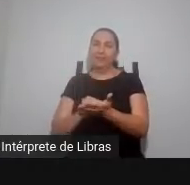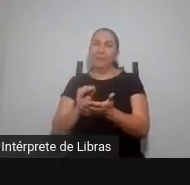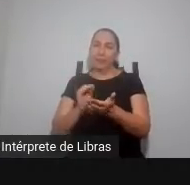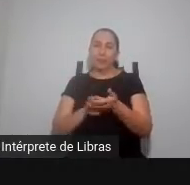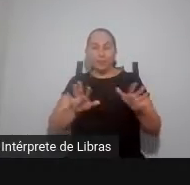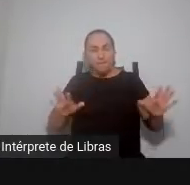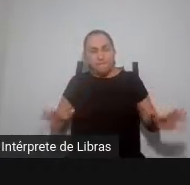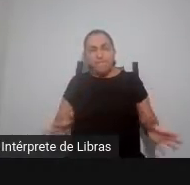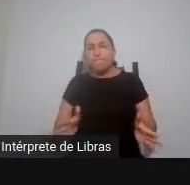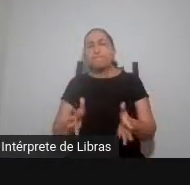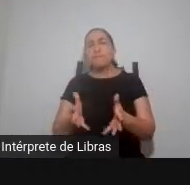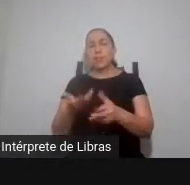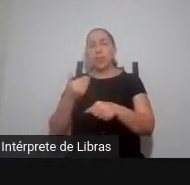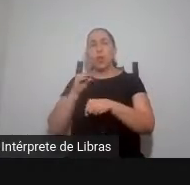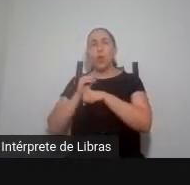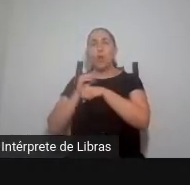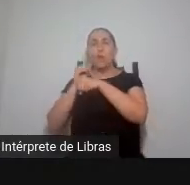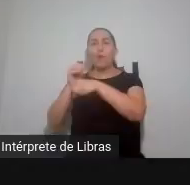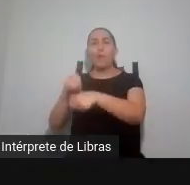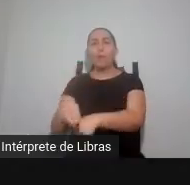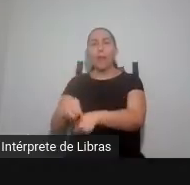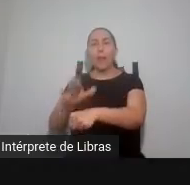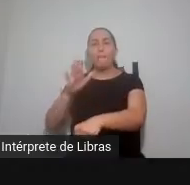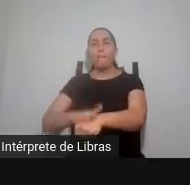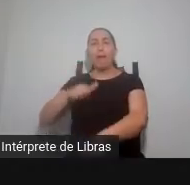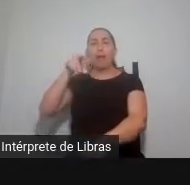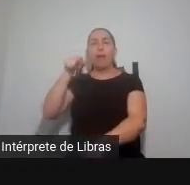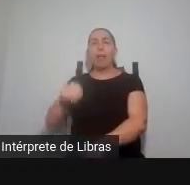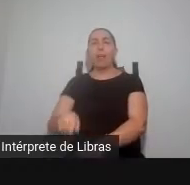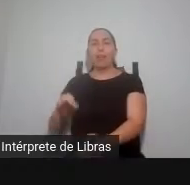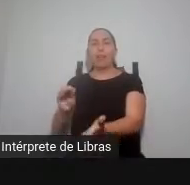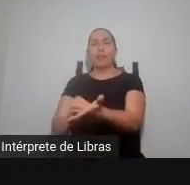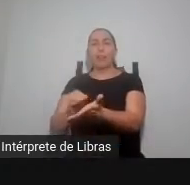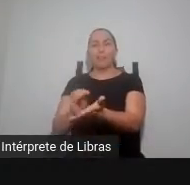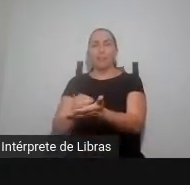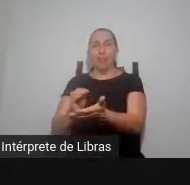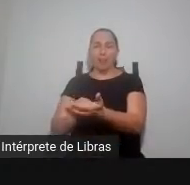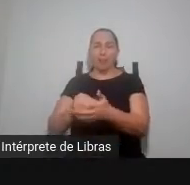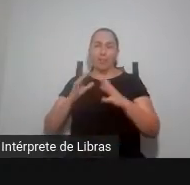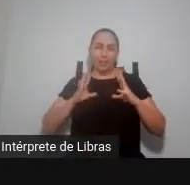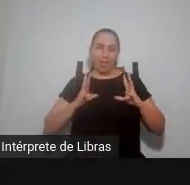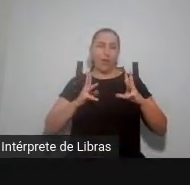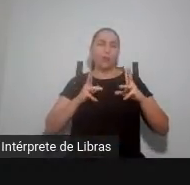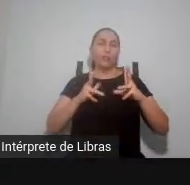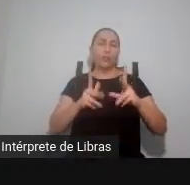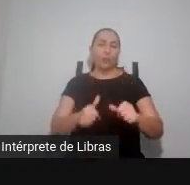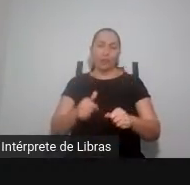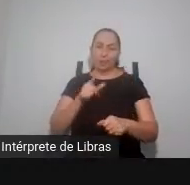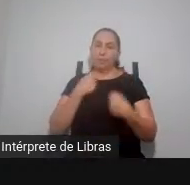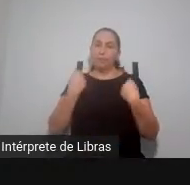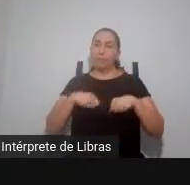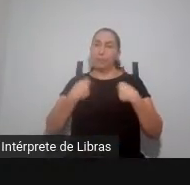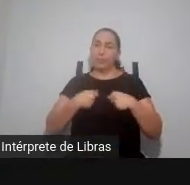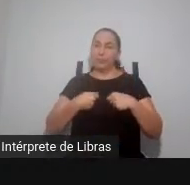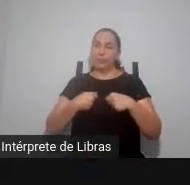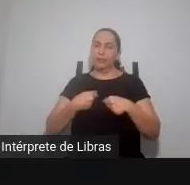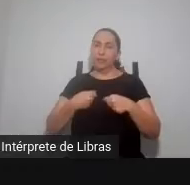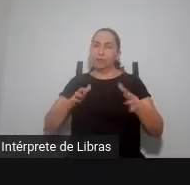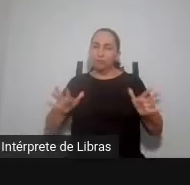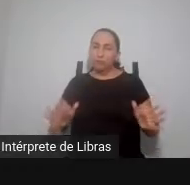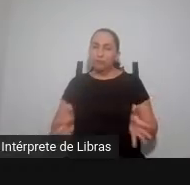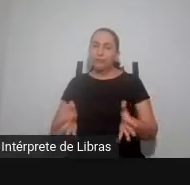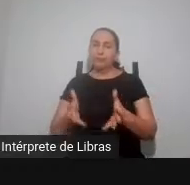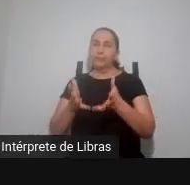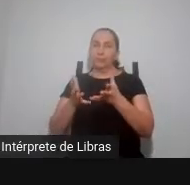que ser muito maior com esse que ainda não chegou lá. Tem que ser com todos, mas tem que ter um olhar diferenciado. Olha